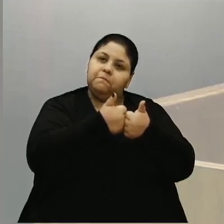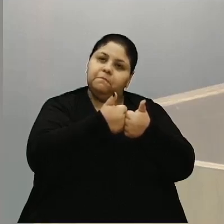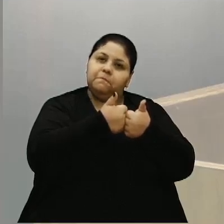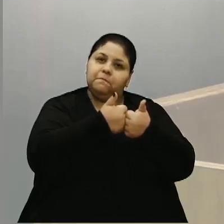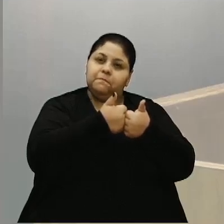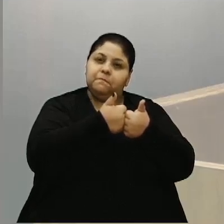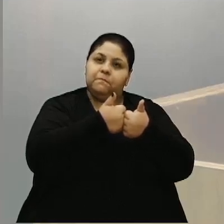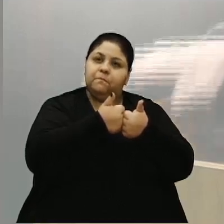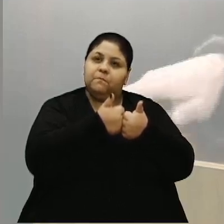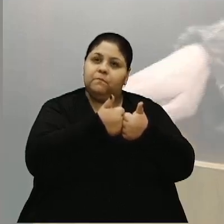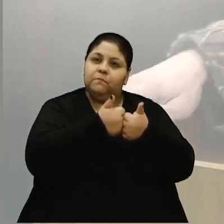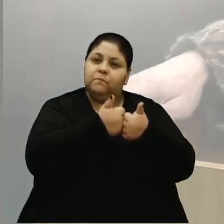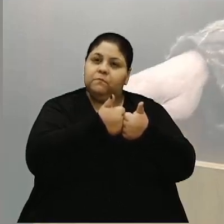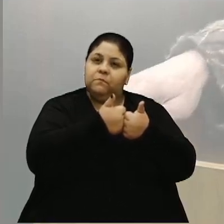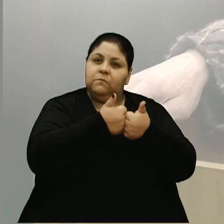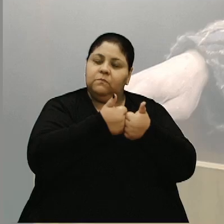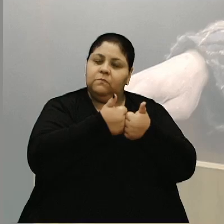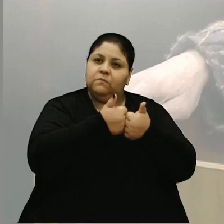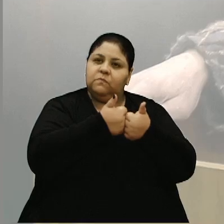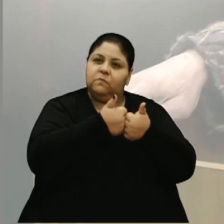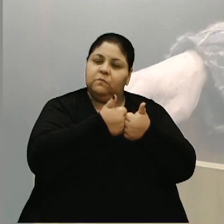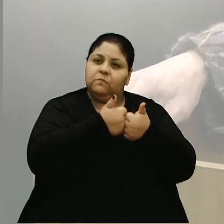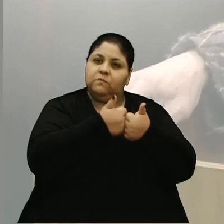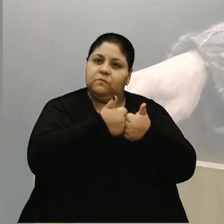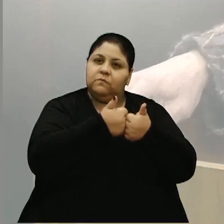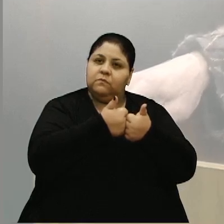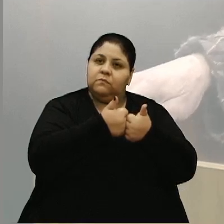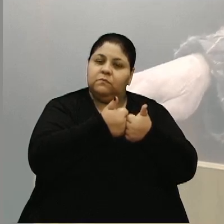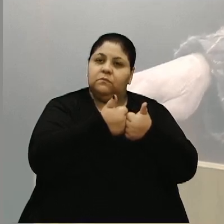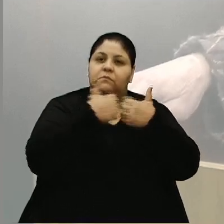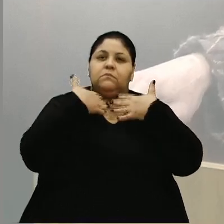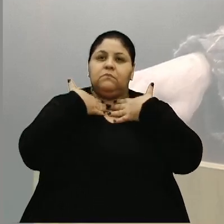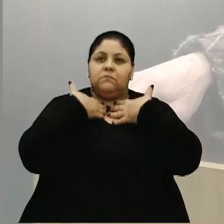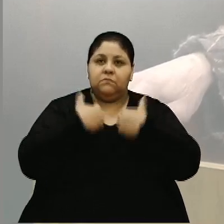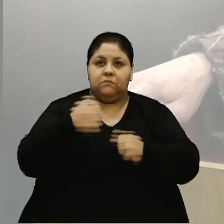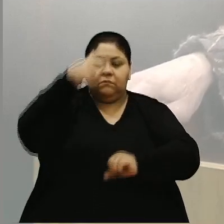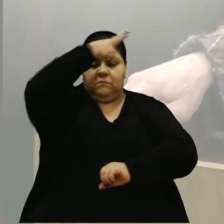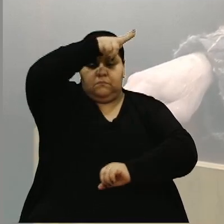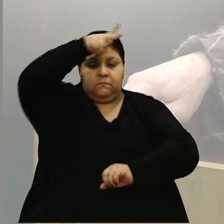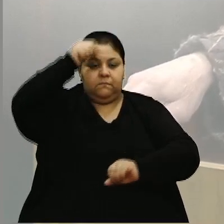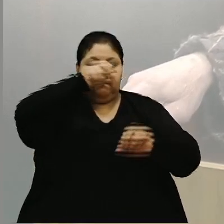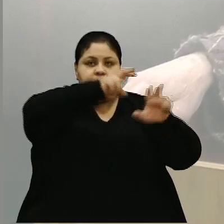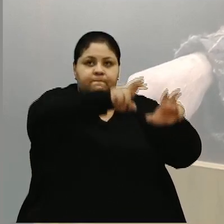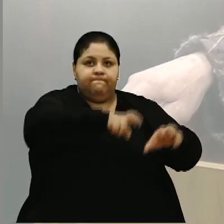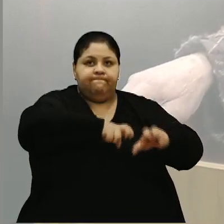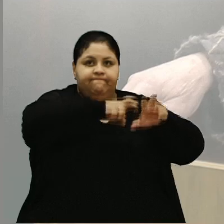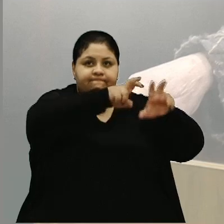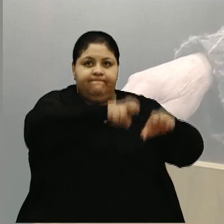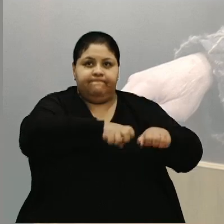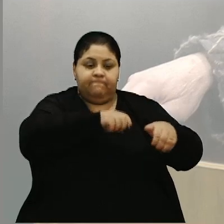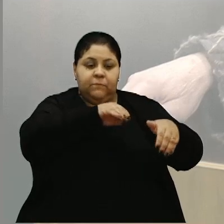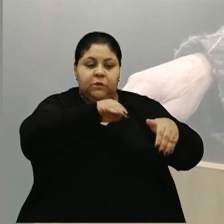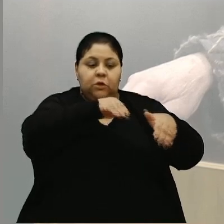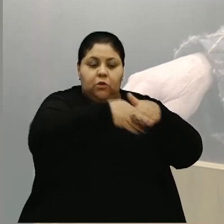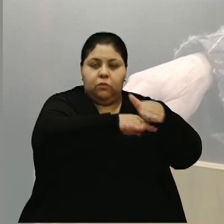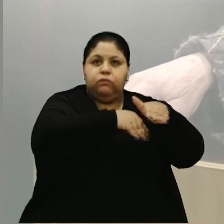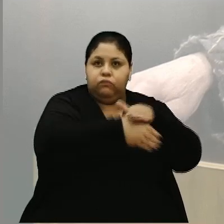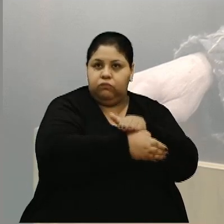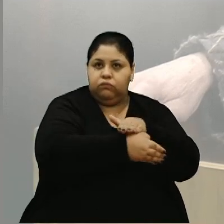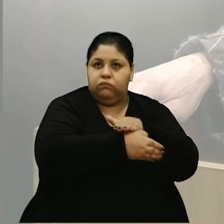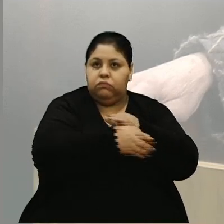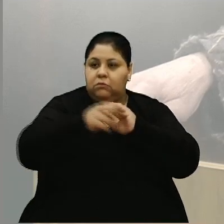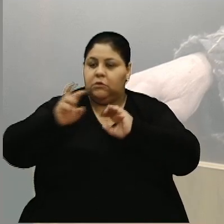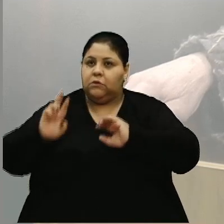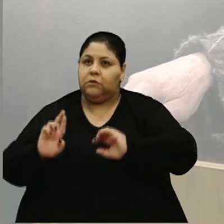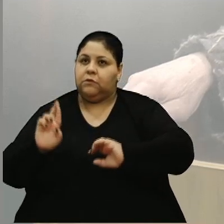Juntamente, então, com a Secretaria Municipal da Agricultura, Pecuária e Abastecimento, na pessoa